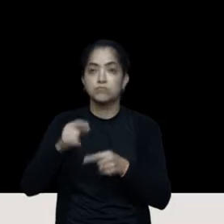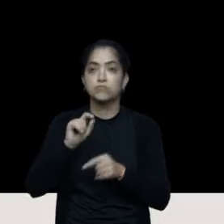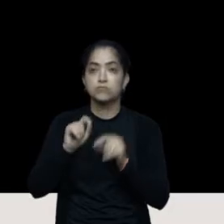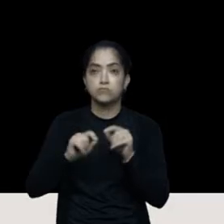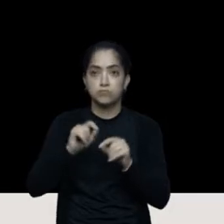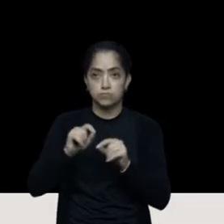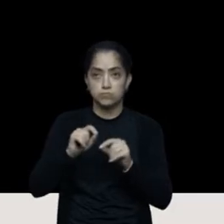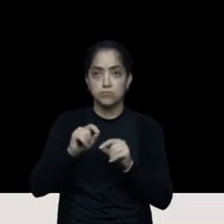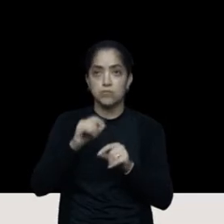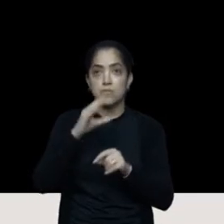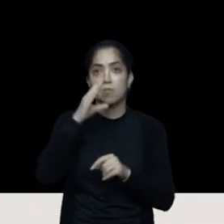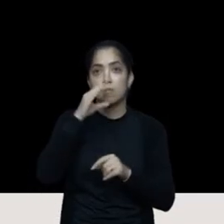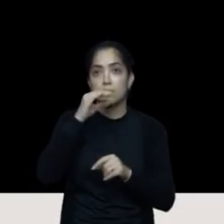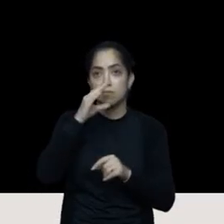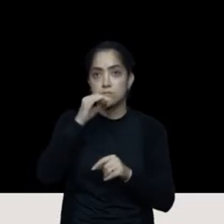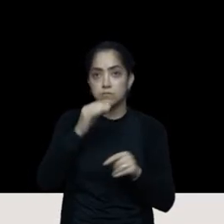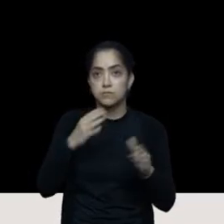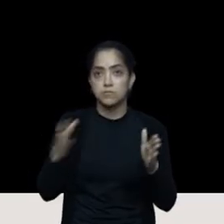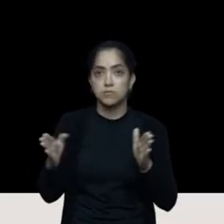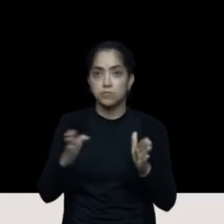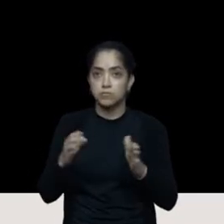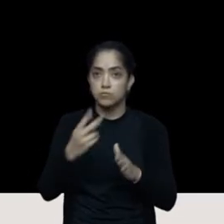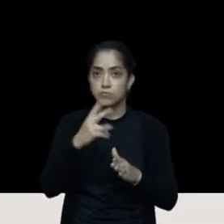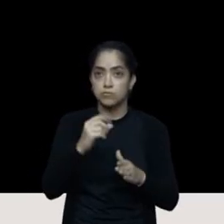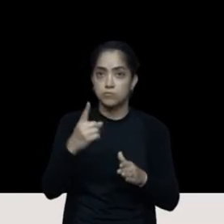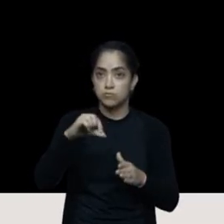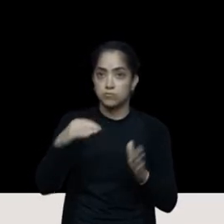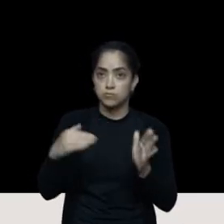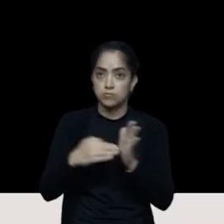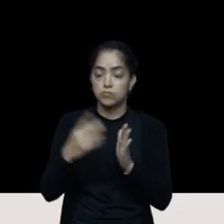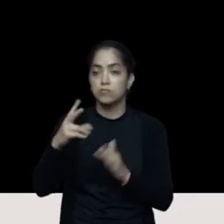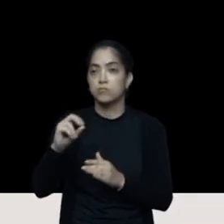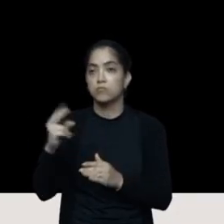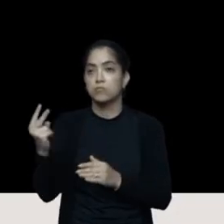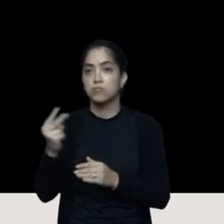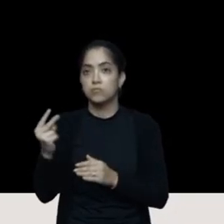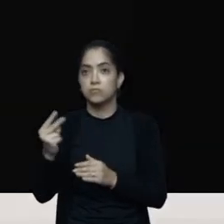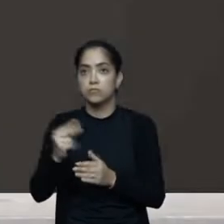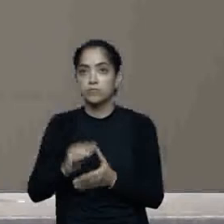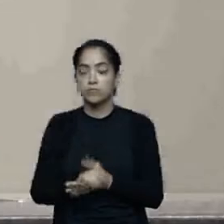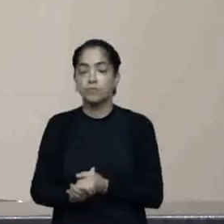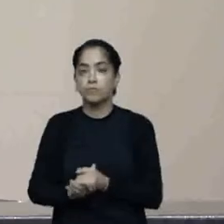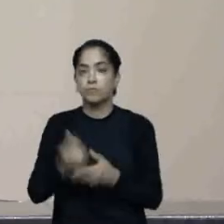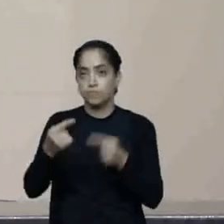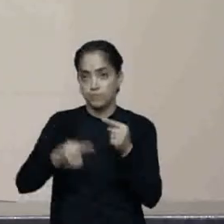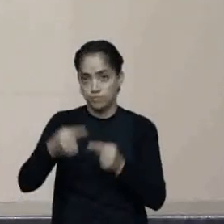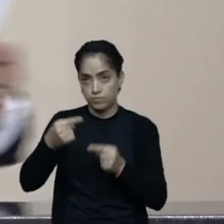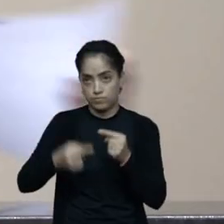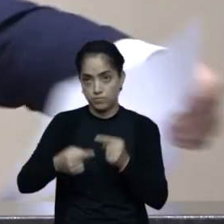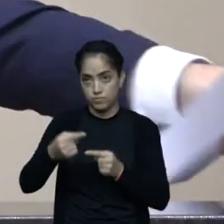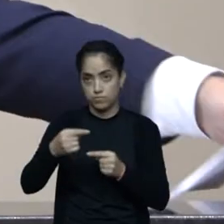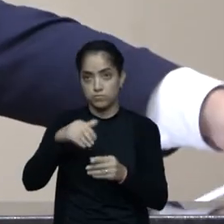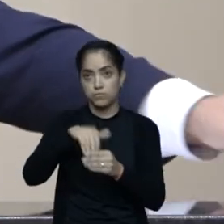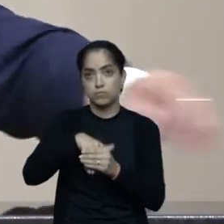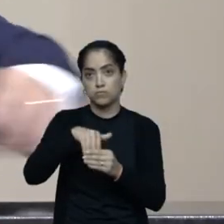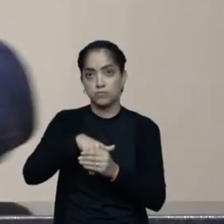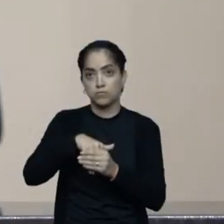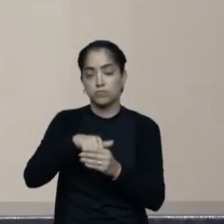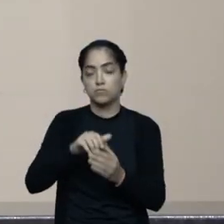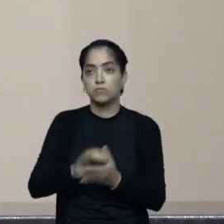Casan nos anos de 2019 a 2022. Em discussão? Em